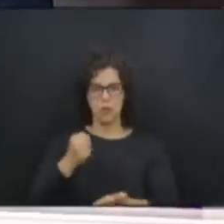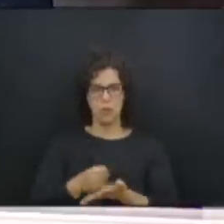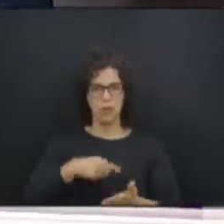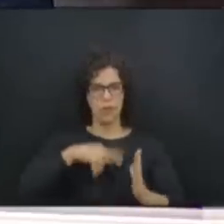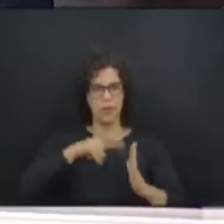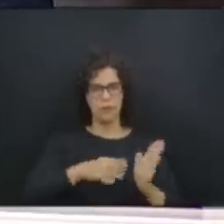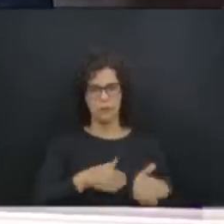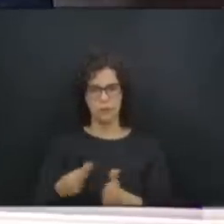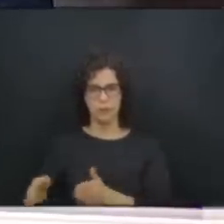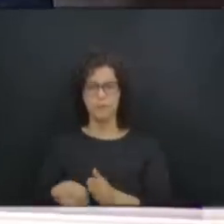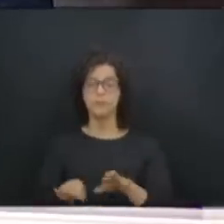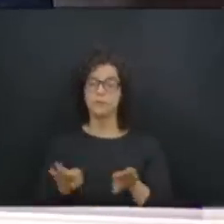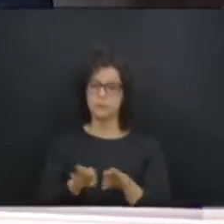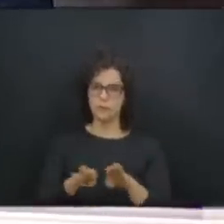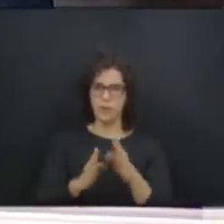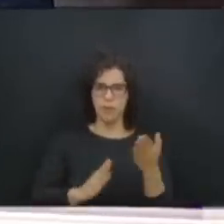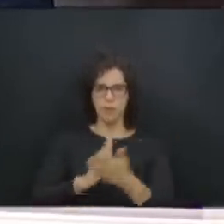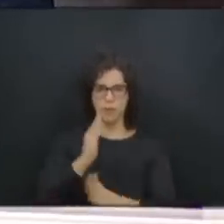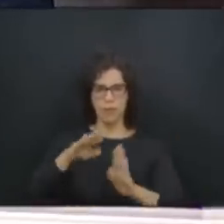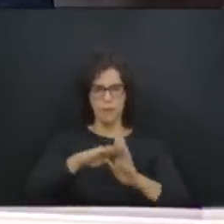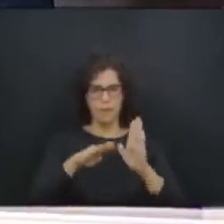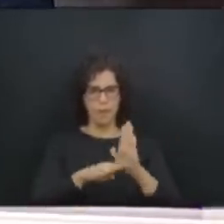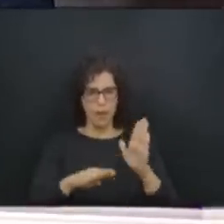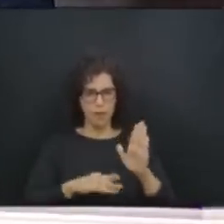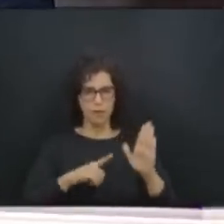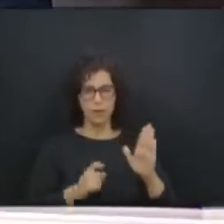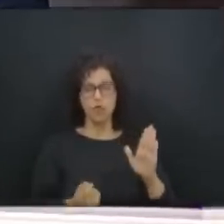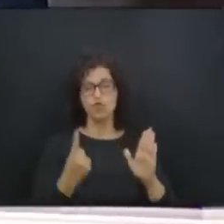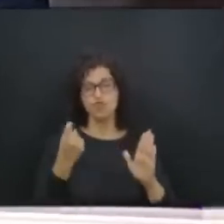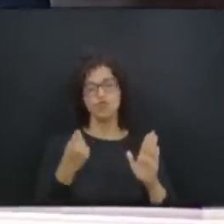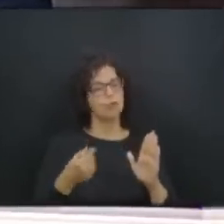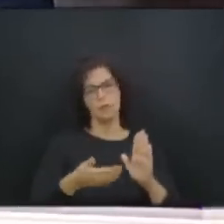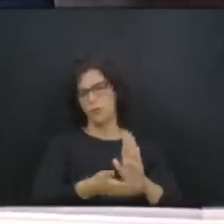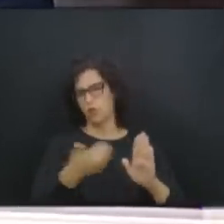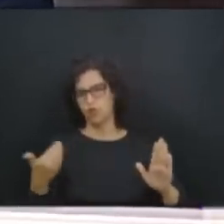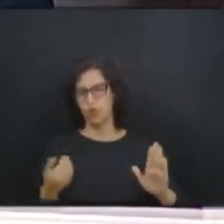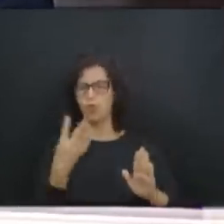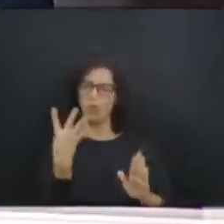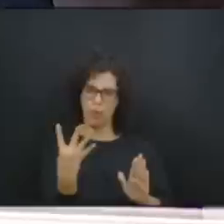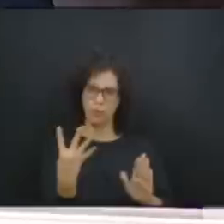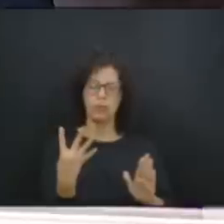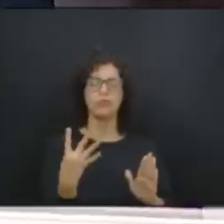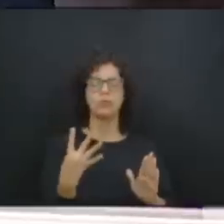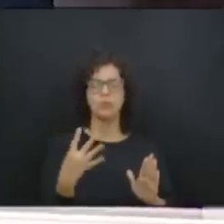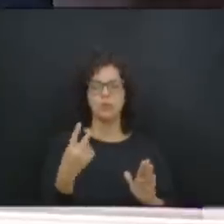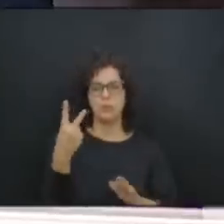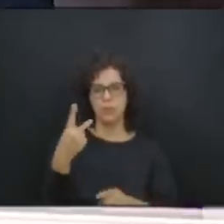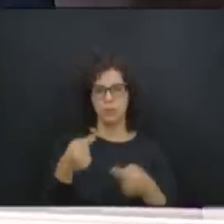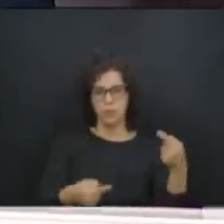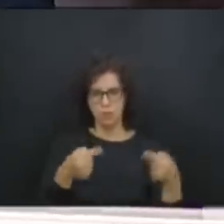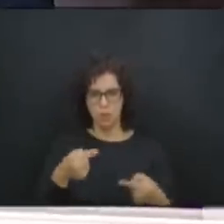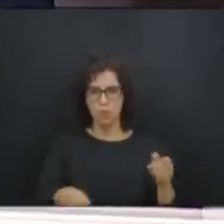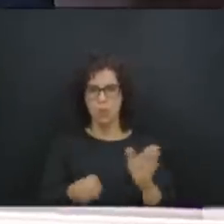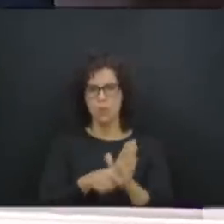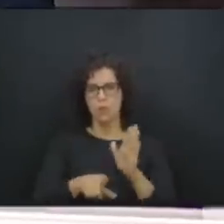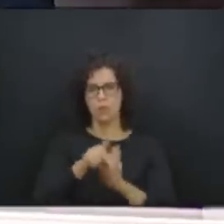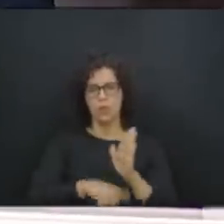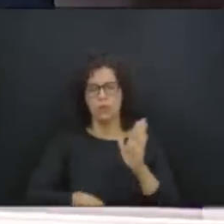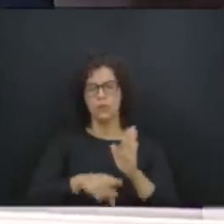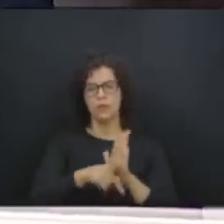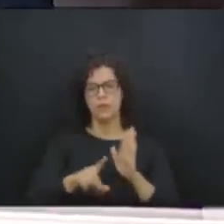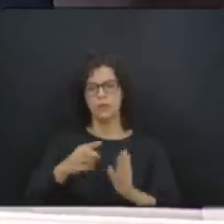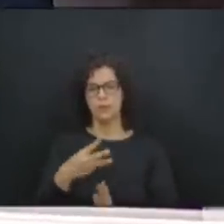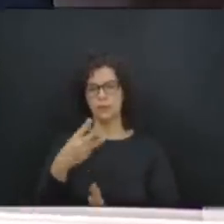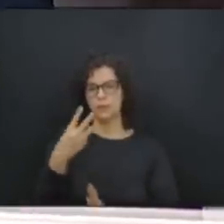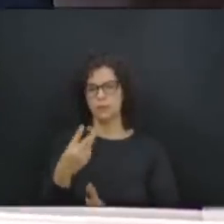protocoladas e lidos no expediente foram aprovados os doentes da pauta com a exceção do item 4 a segunda sessão do projeto de lei nº